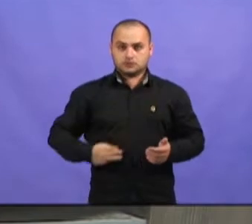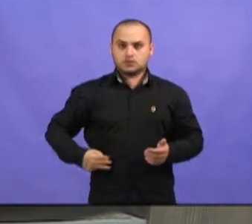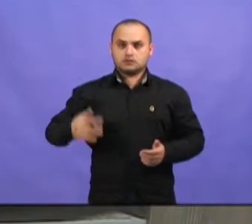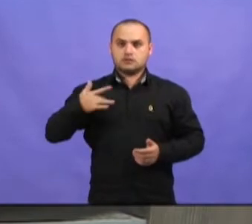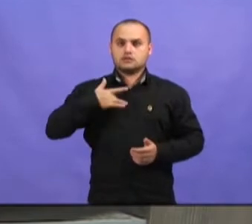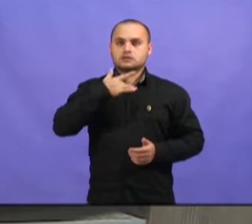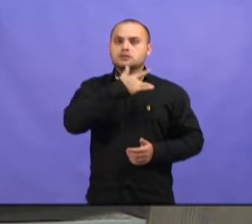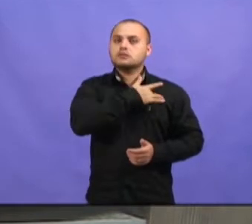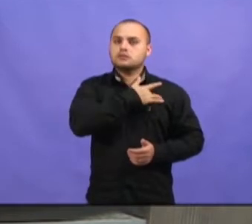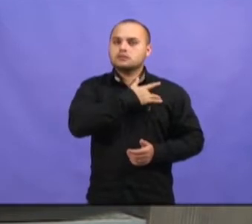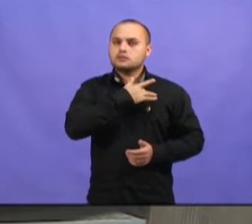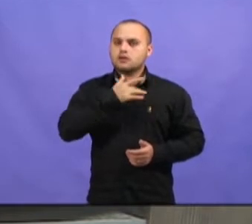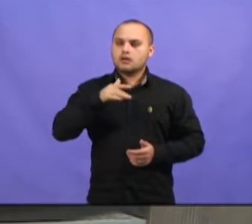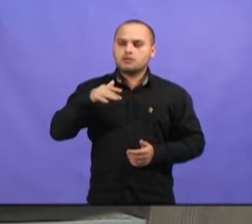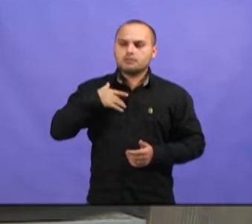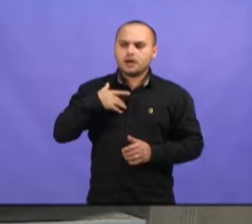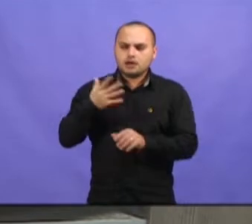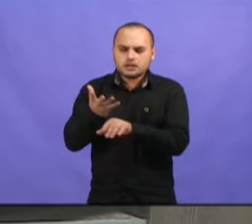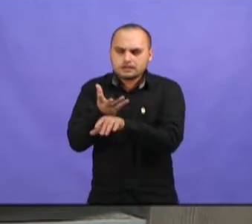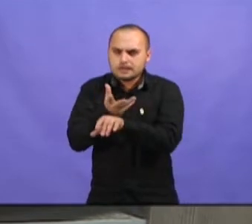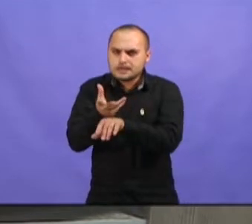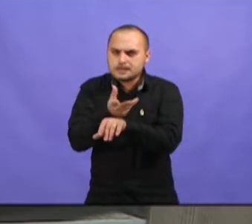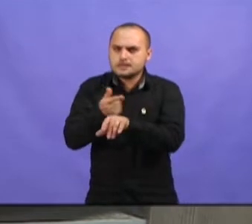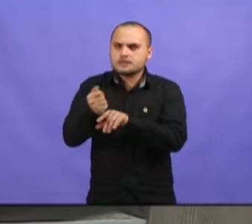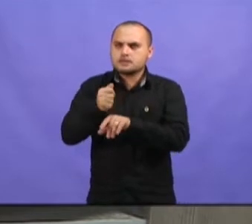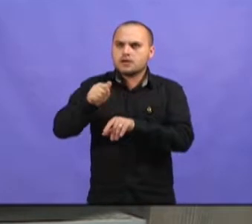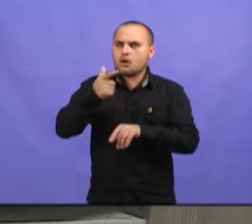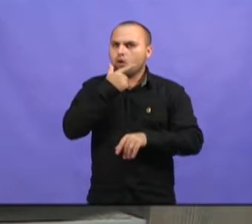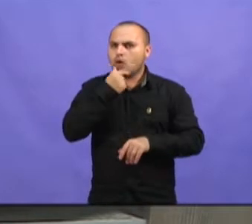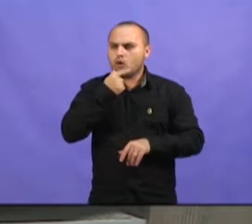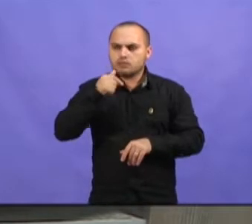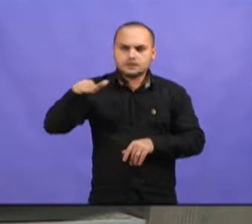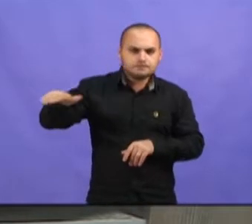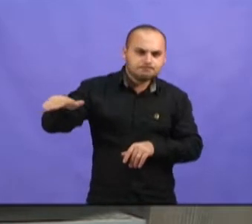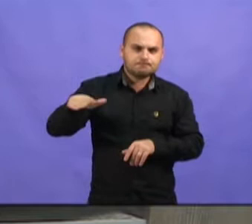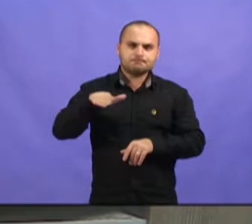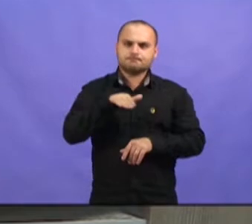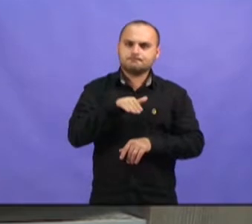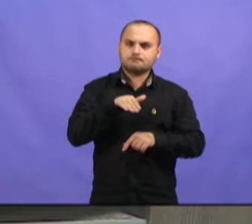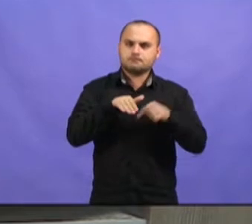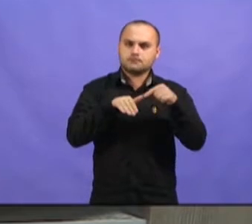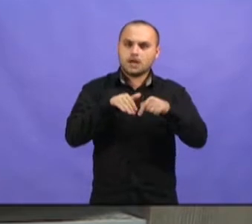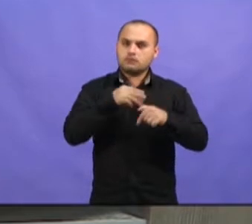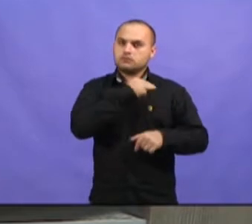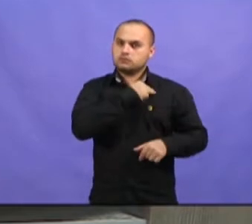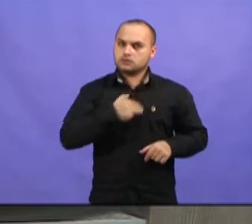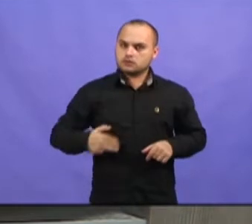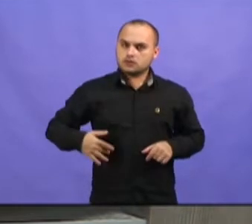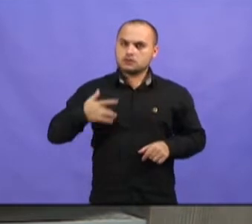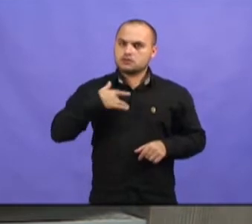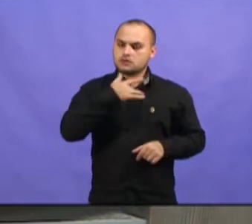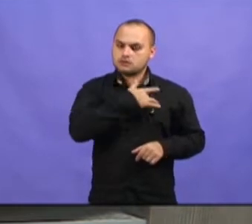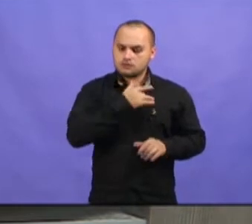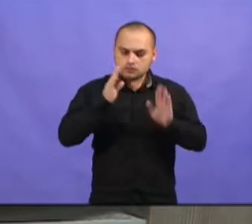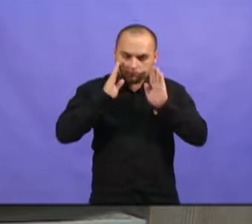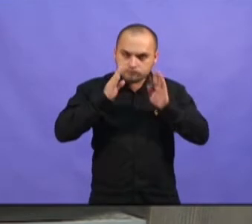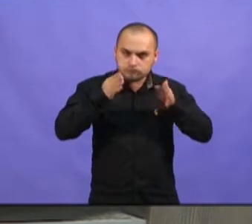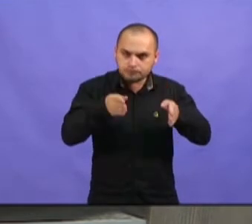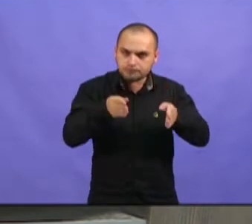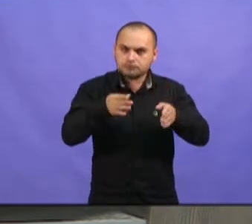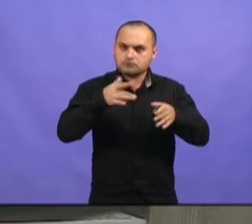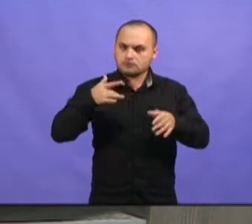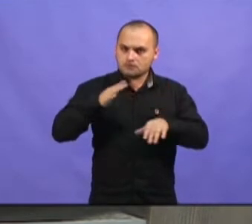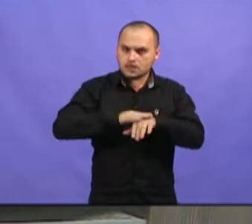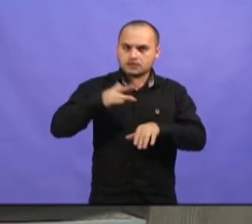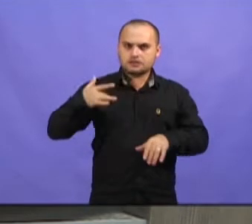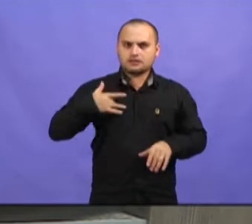básica, para programas de prevenção, né, e poder fazer cada vez mais precocemente esse diagnóstico. A